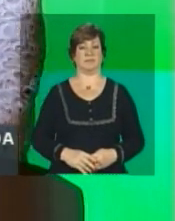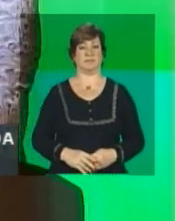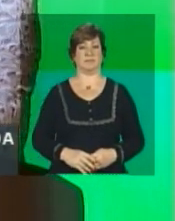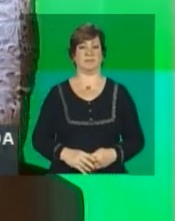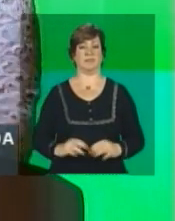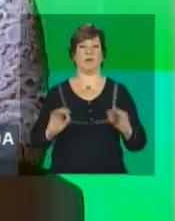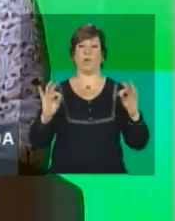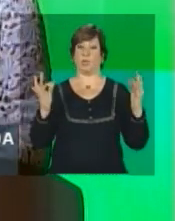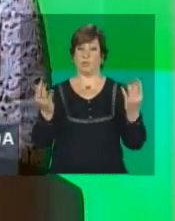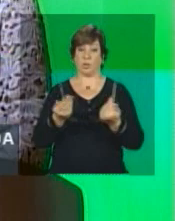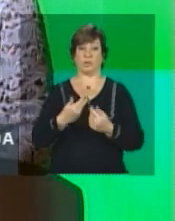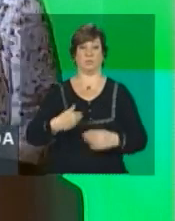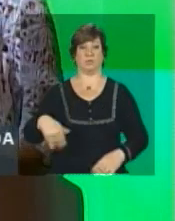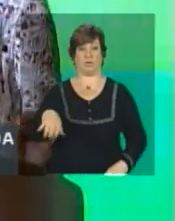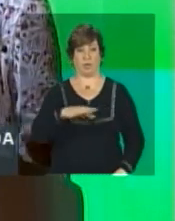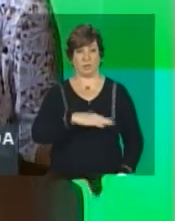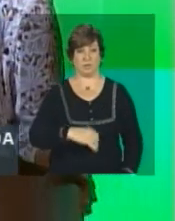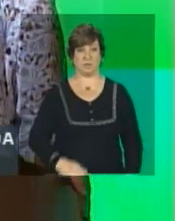todos nós